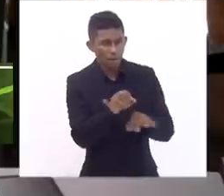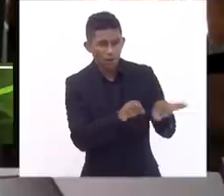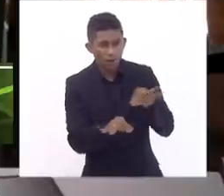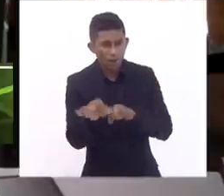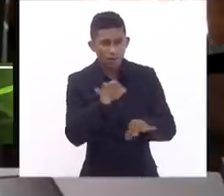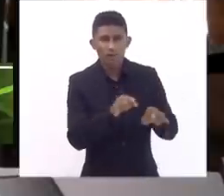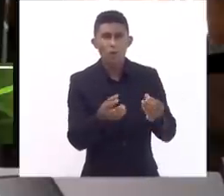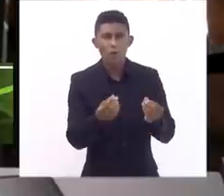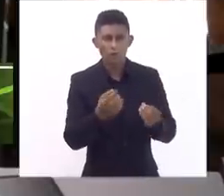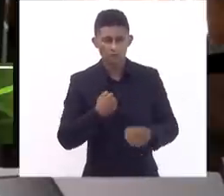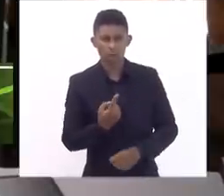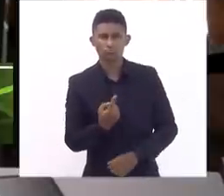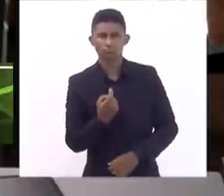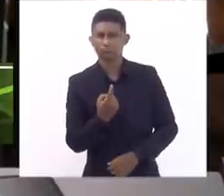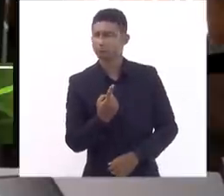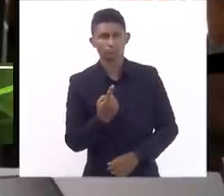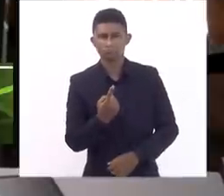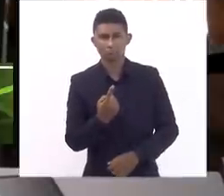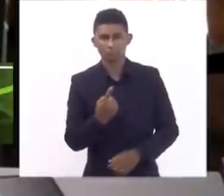coletivamente,